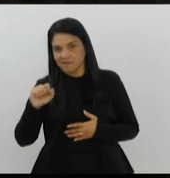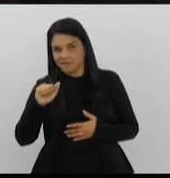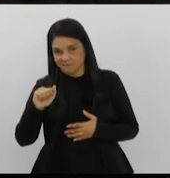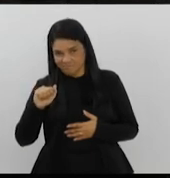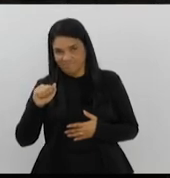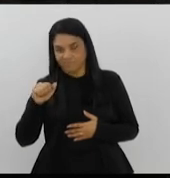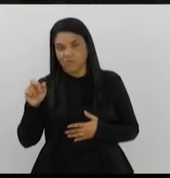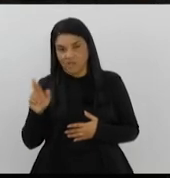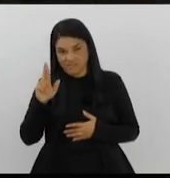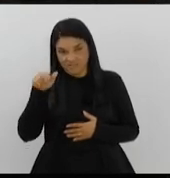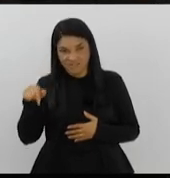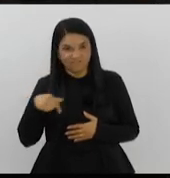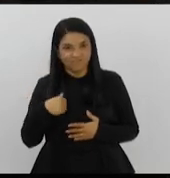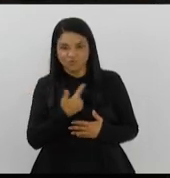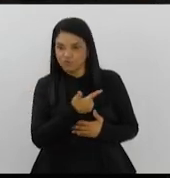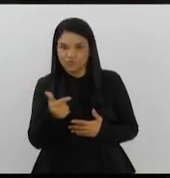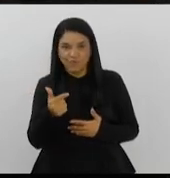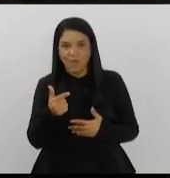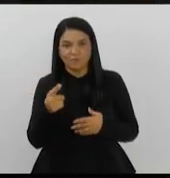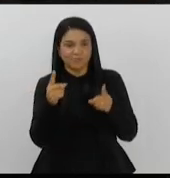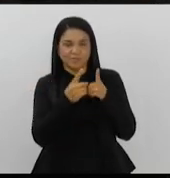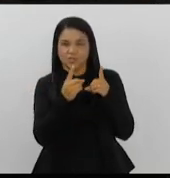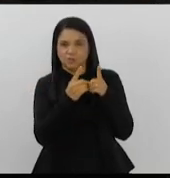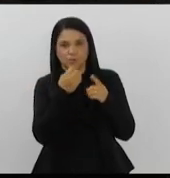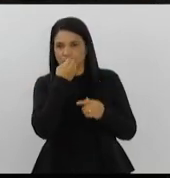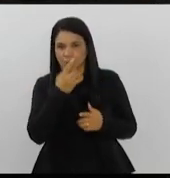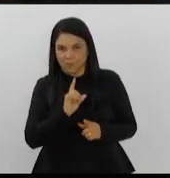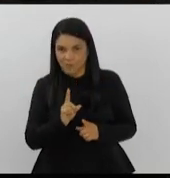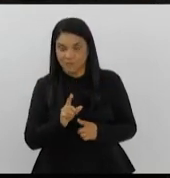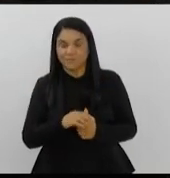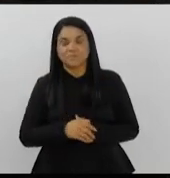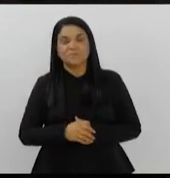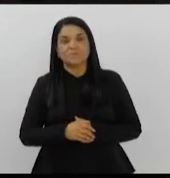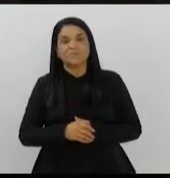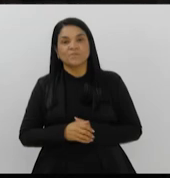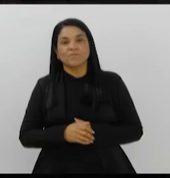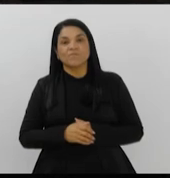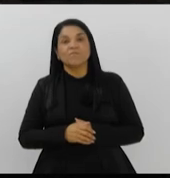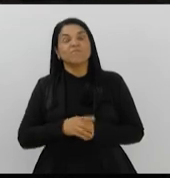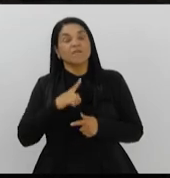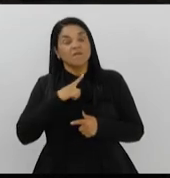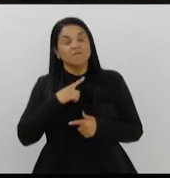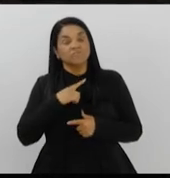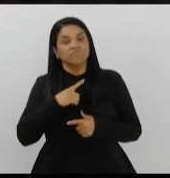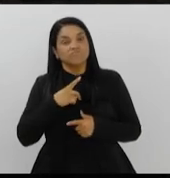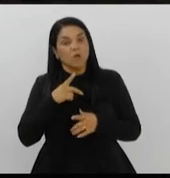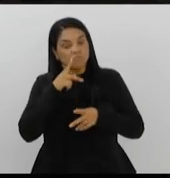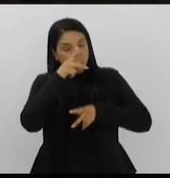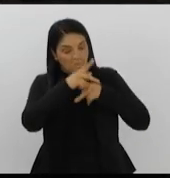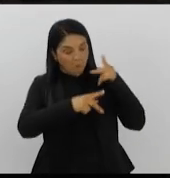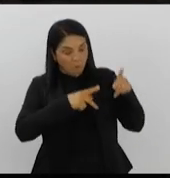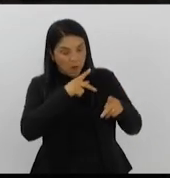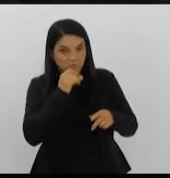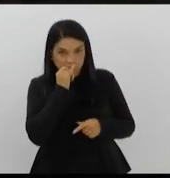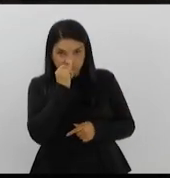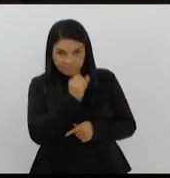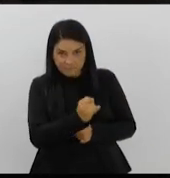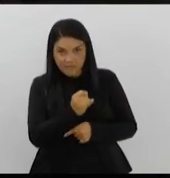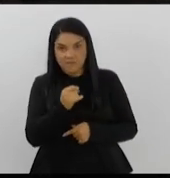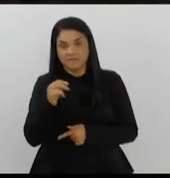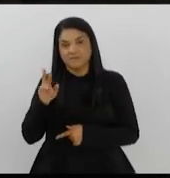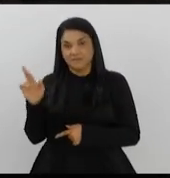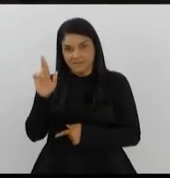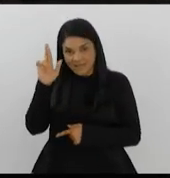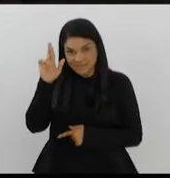um serviço de excelência prestado pela Santa Casa. Mas eu quero deixar aqui a população de